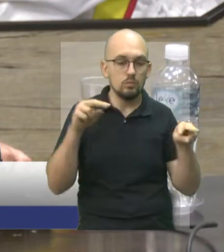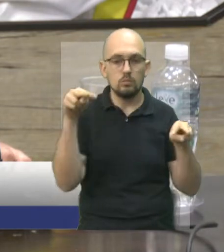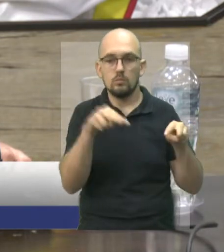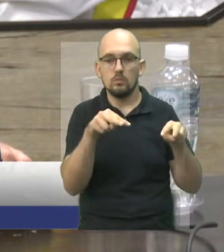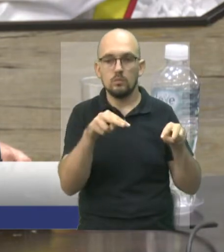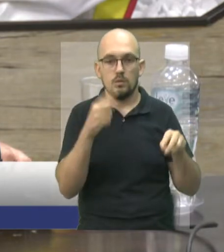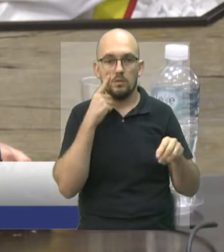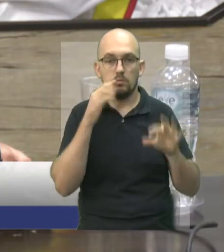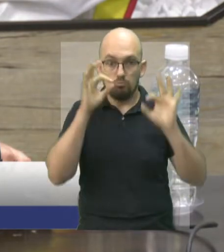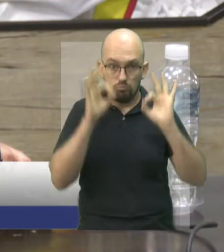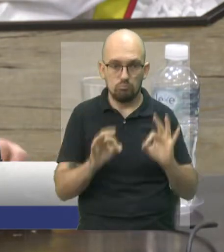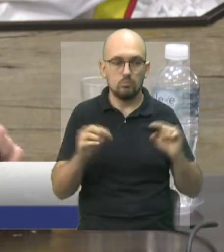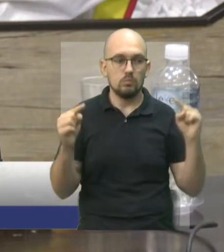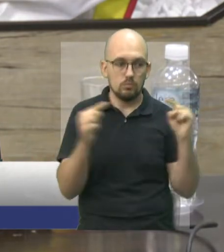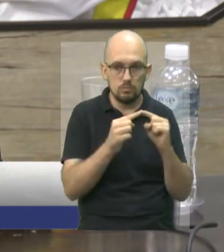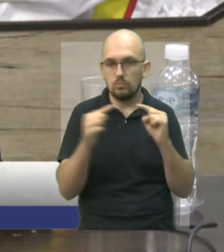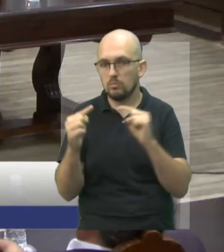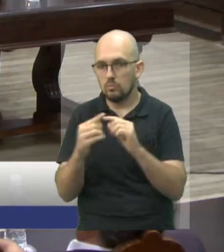do resultado.